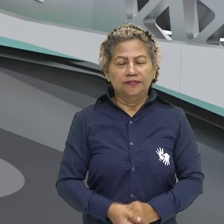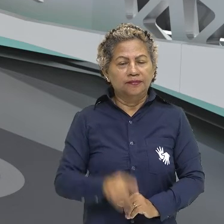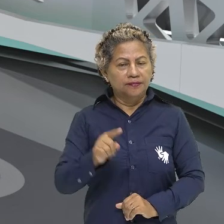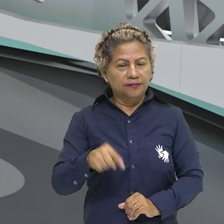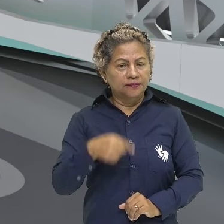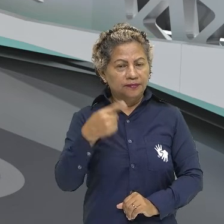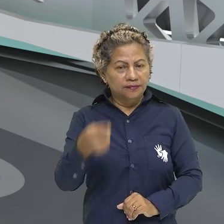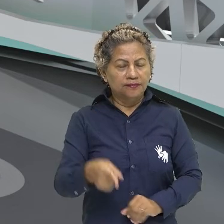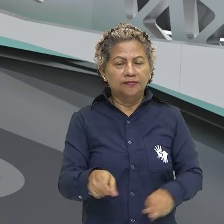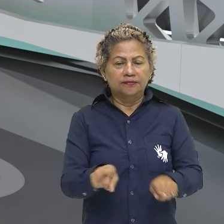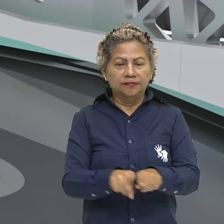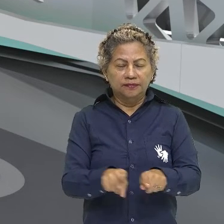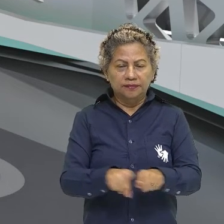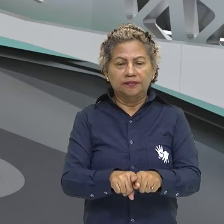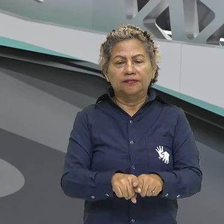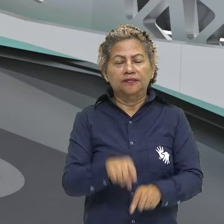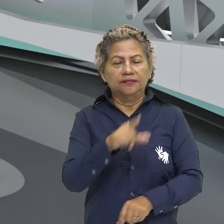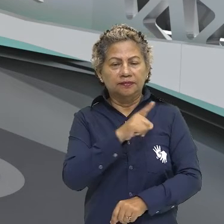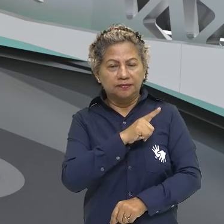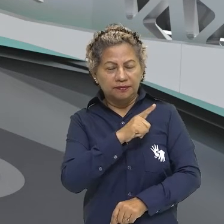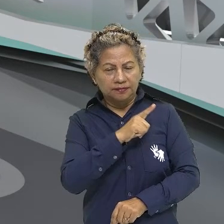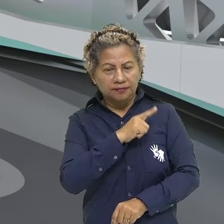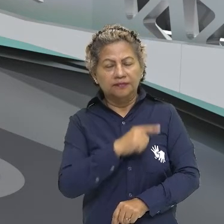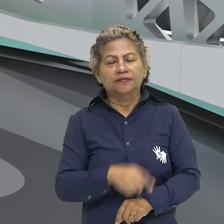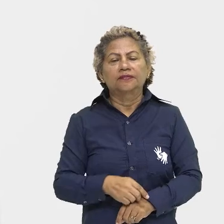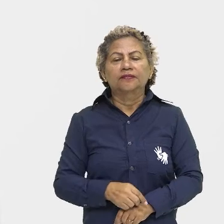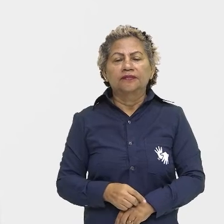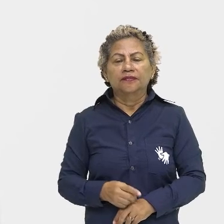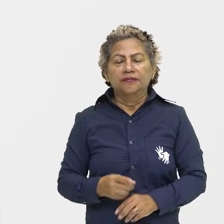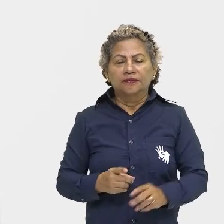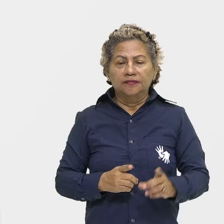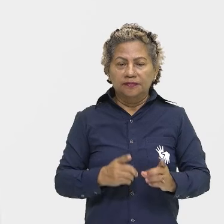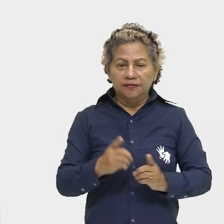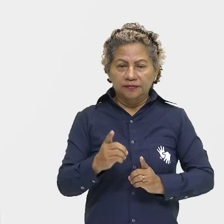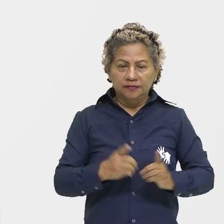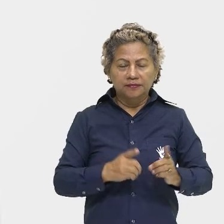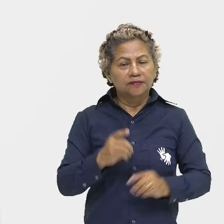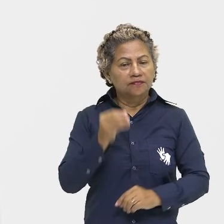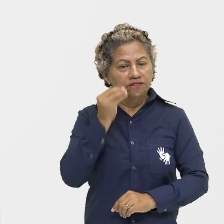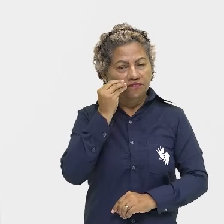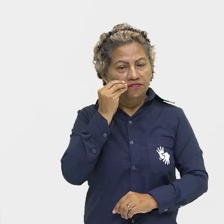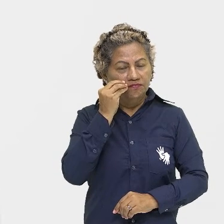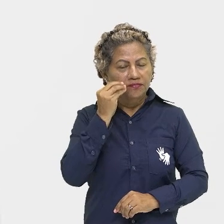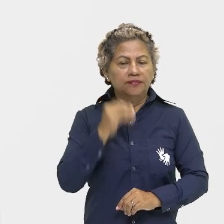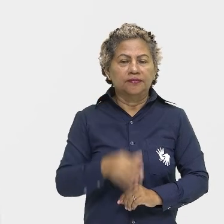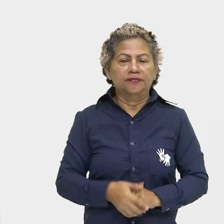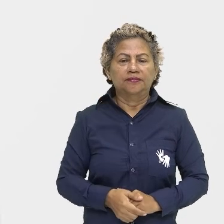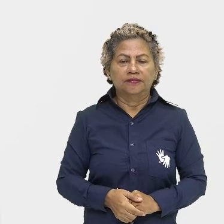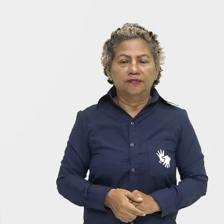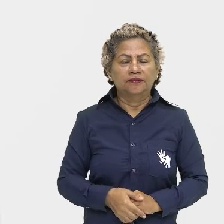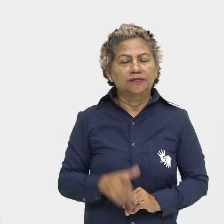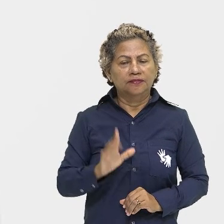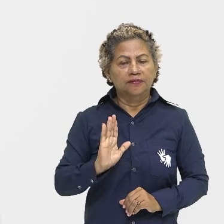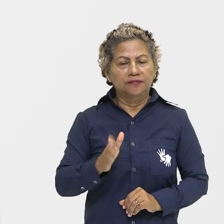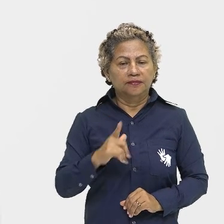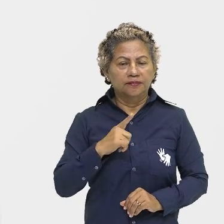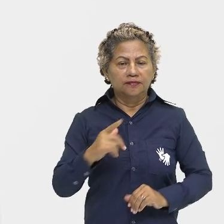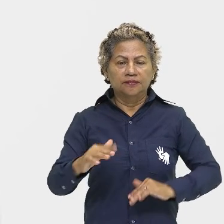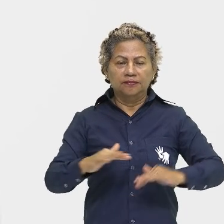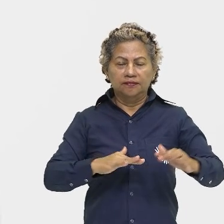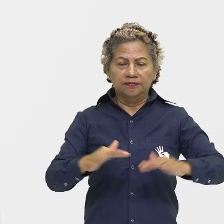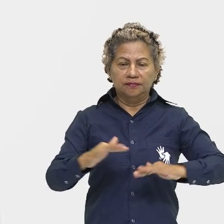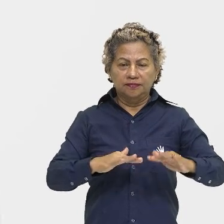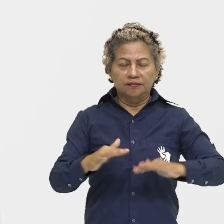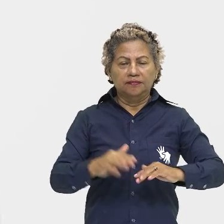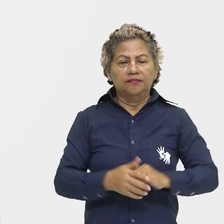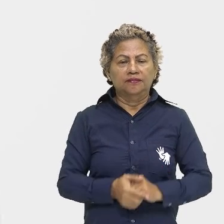Depois nós temos o alongamento dinâmico. O alongamento dinâmico já vai ser com movimento. E aí é